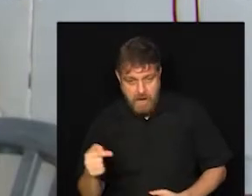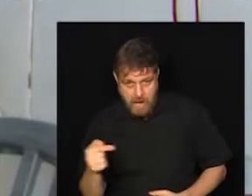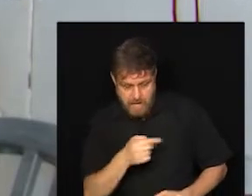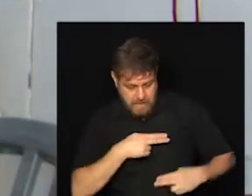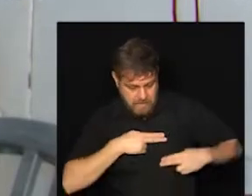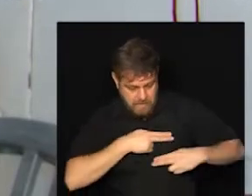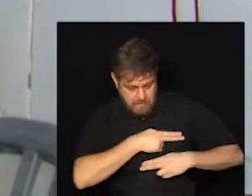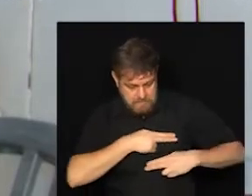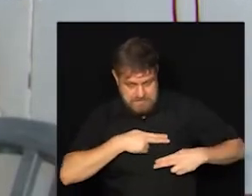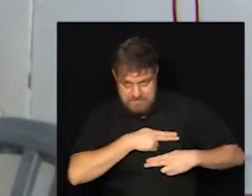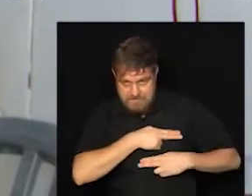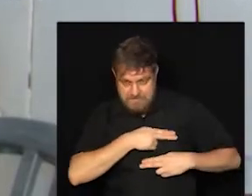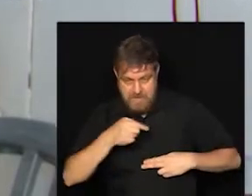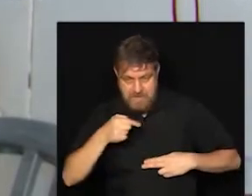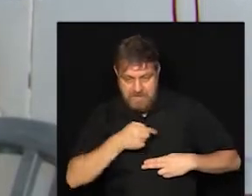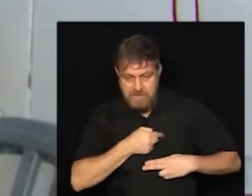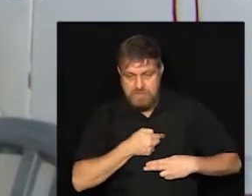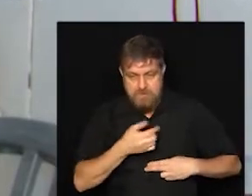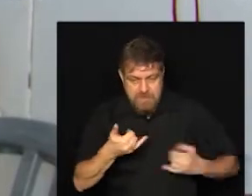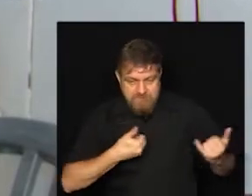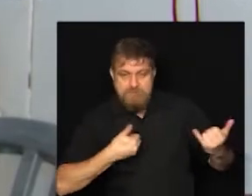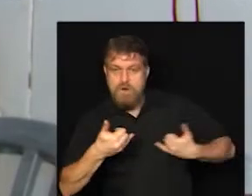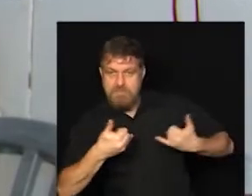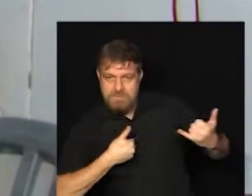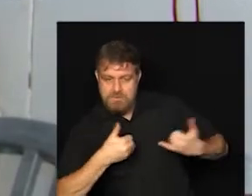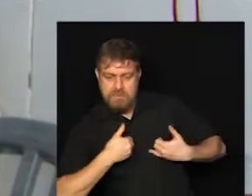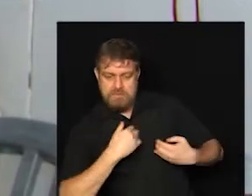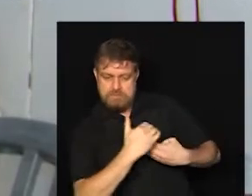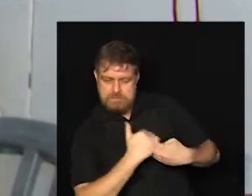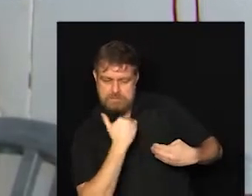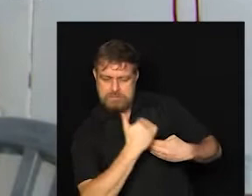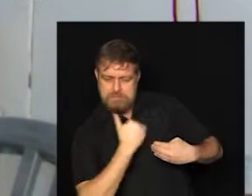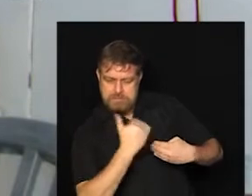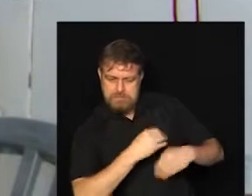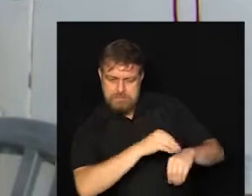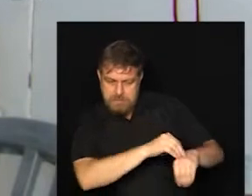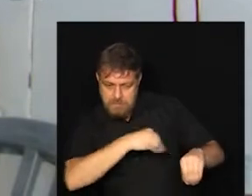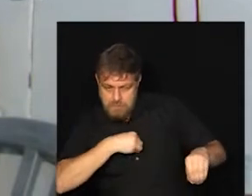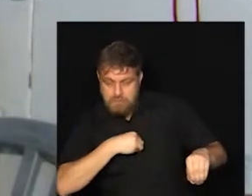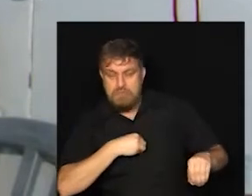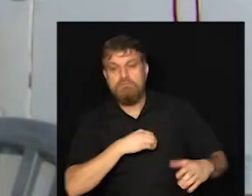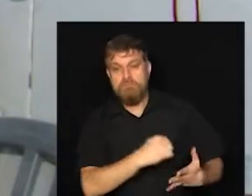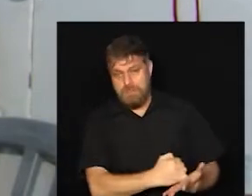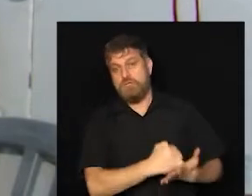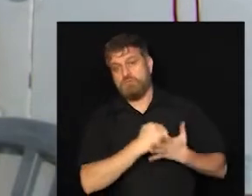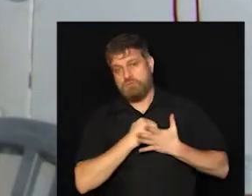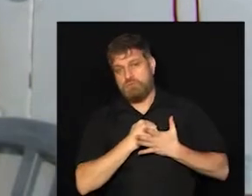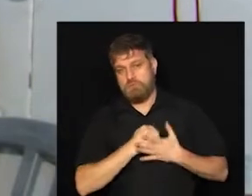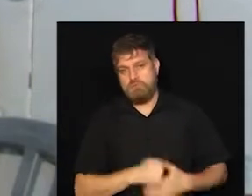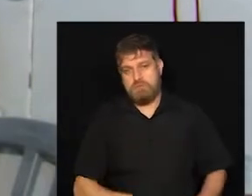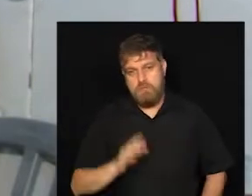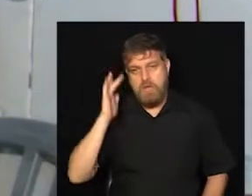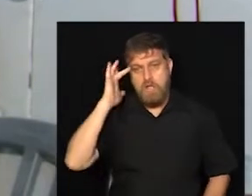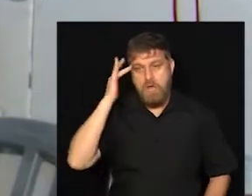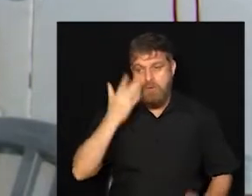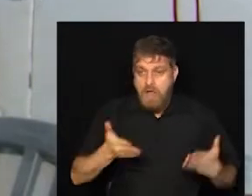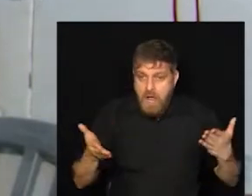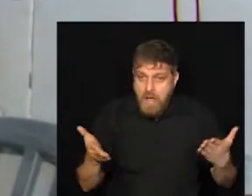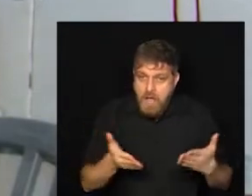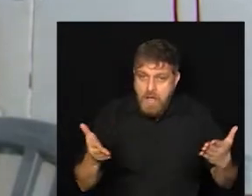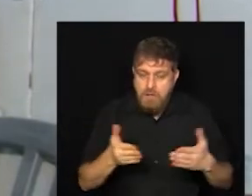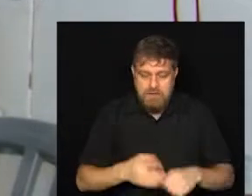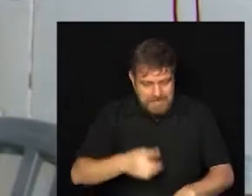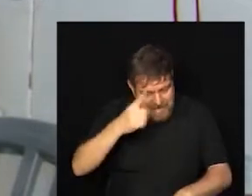E aí lá no Sebrae eles já me deram algumas informações. Tá, me ajudou bastante e eu acho que